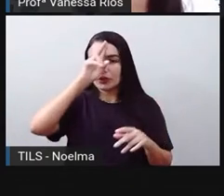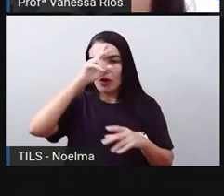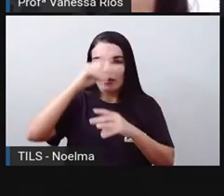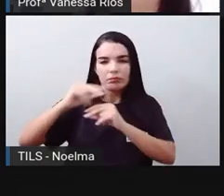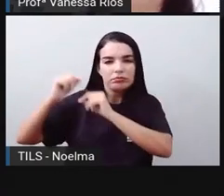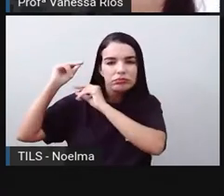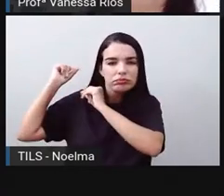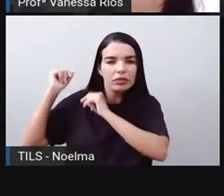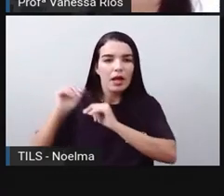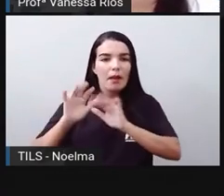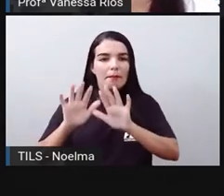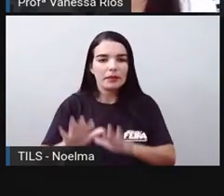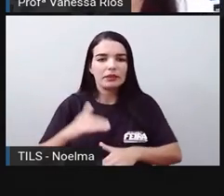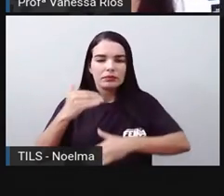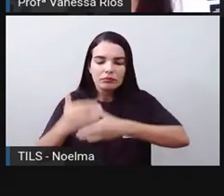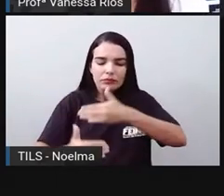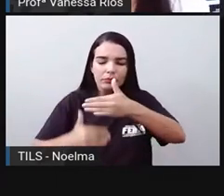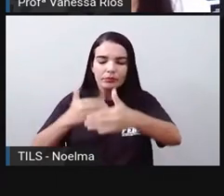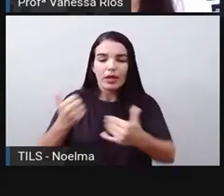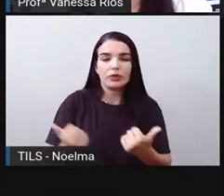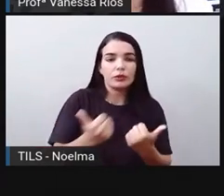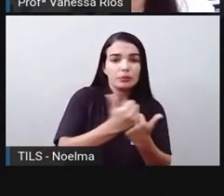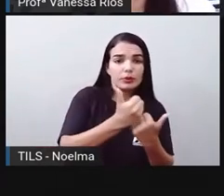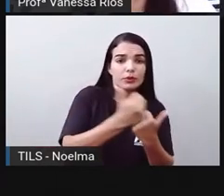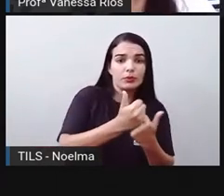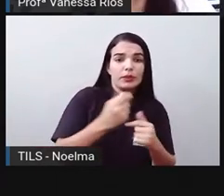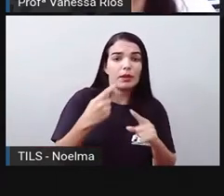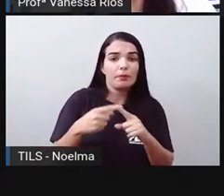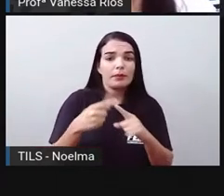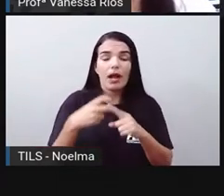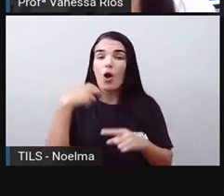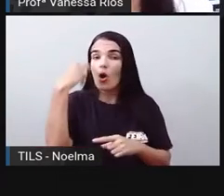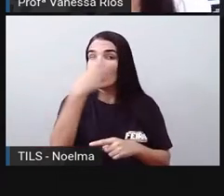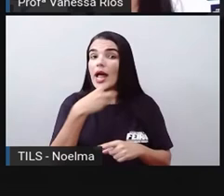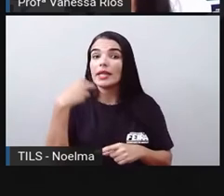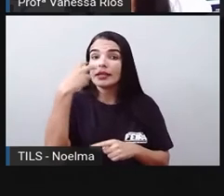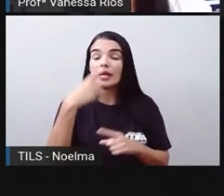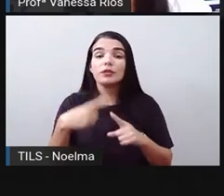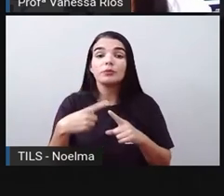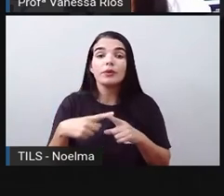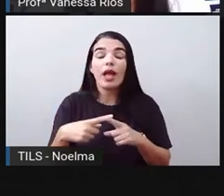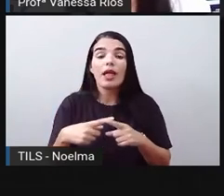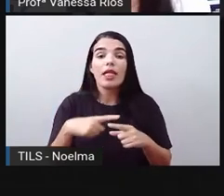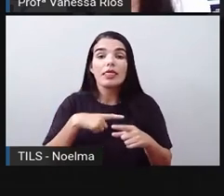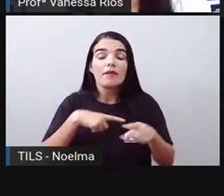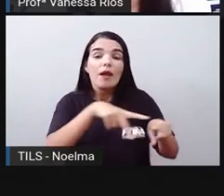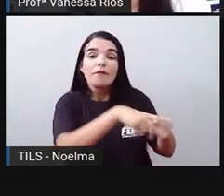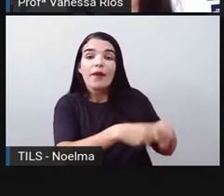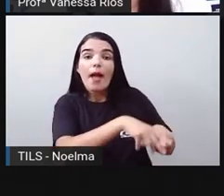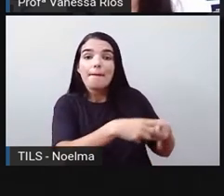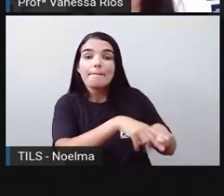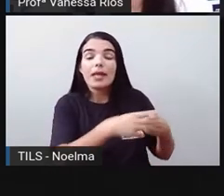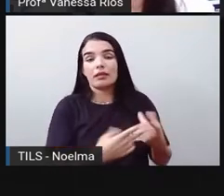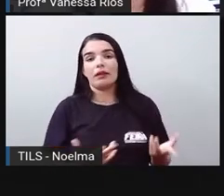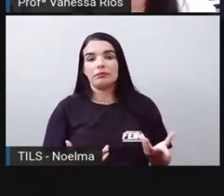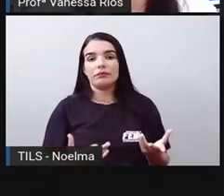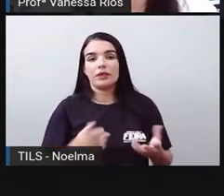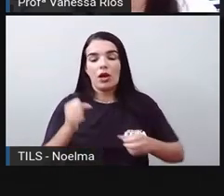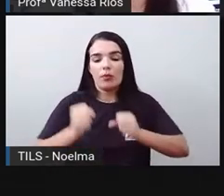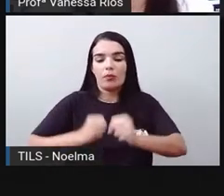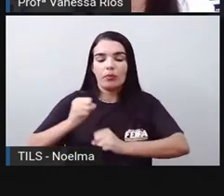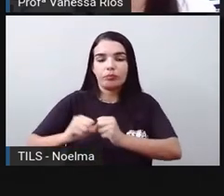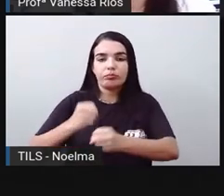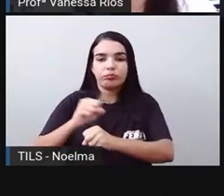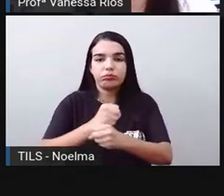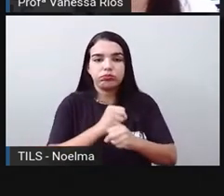ficar ocupadas pelo manusear das ferramentas. Por causa da predominância da língua oral, os surdos